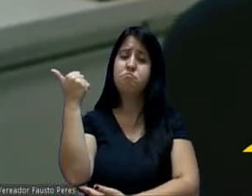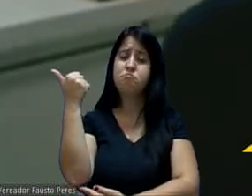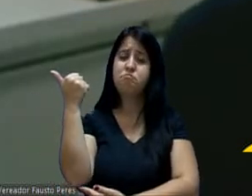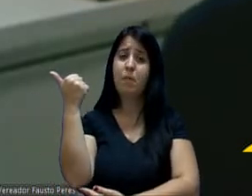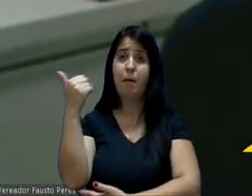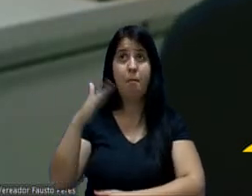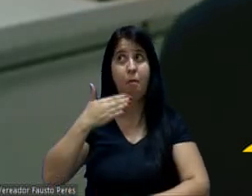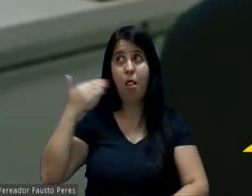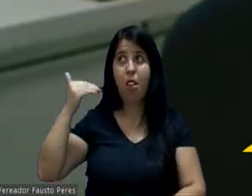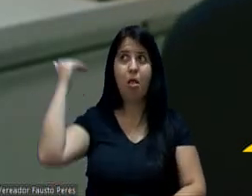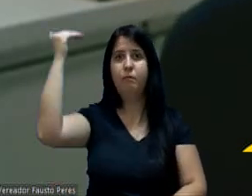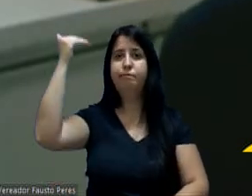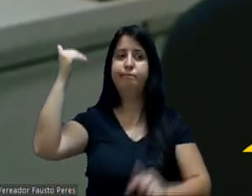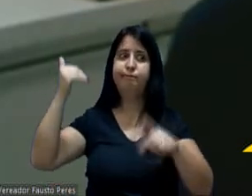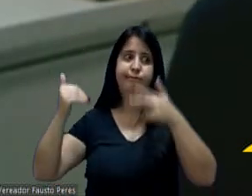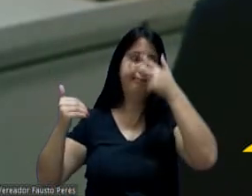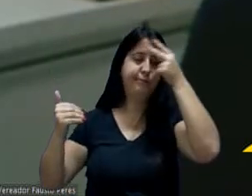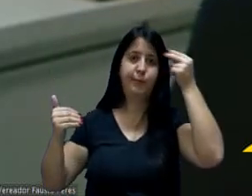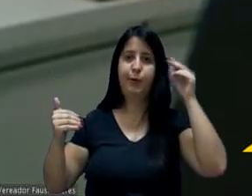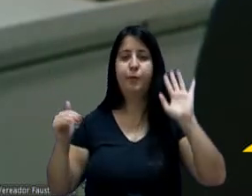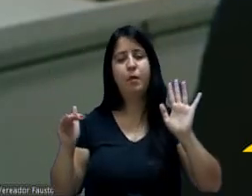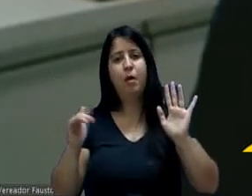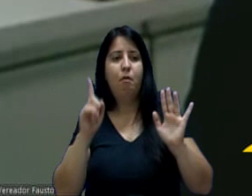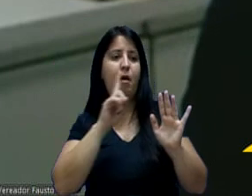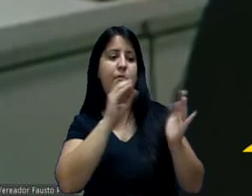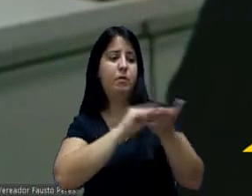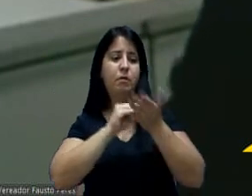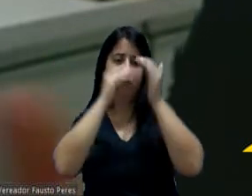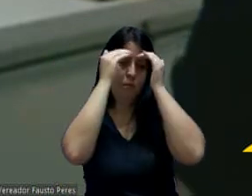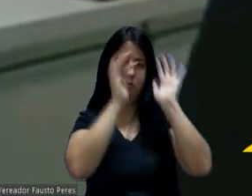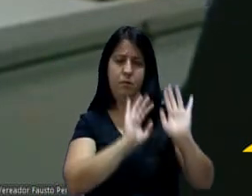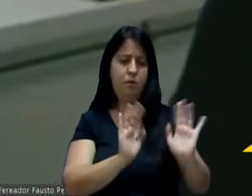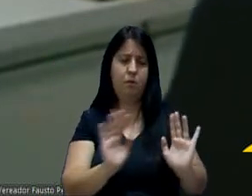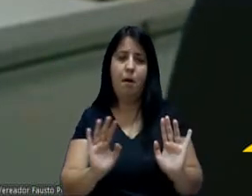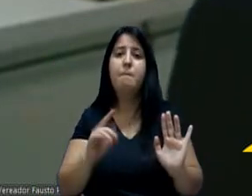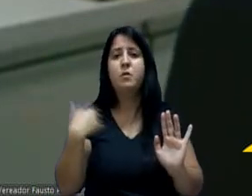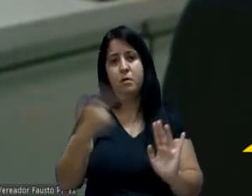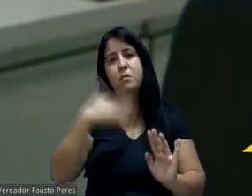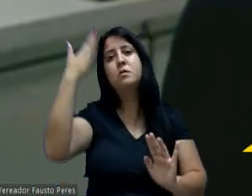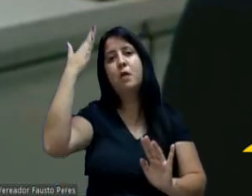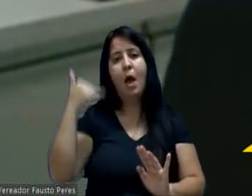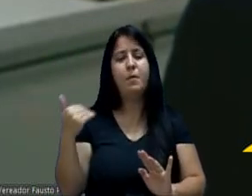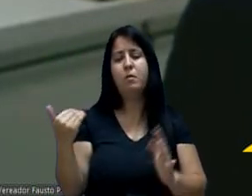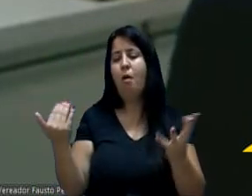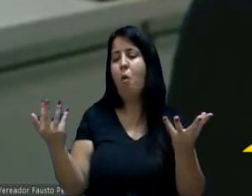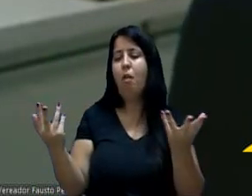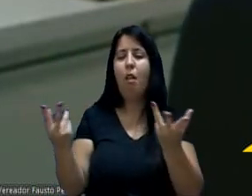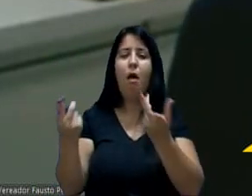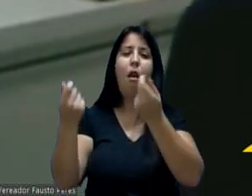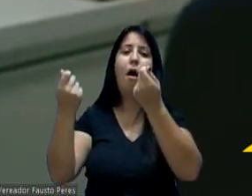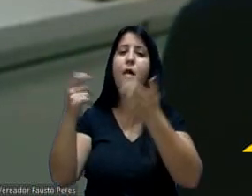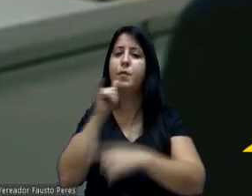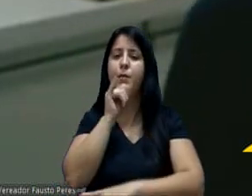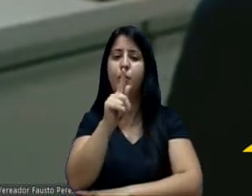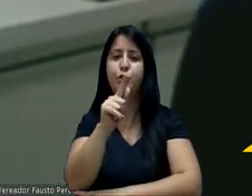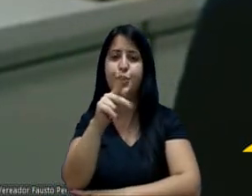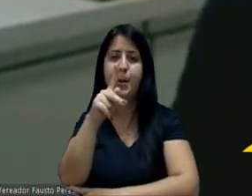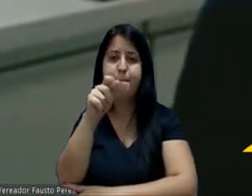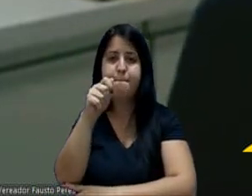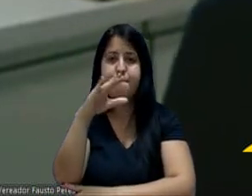própria prefeitura em alguns aspectos que os faz, não desmerecendo ninguém, mas a gente sabe da qualidade de um trabalho com o GEPASS faz em